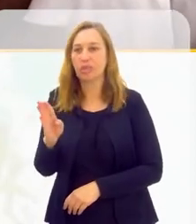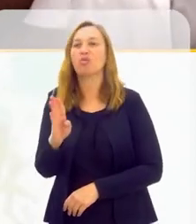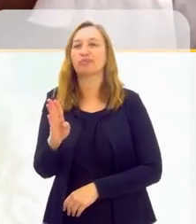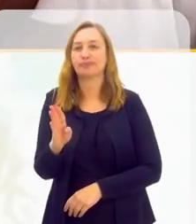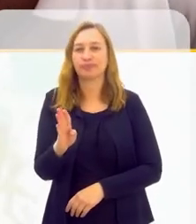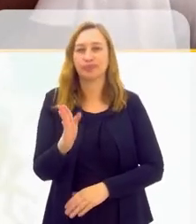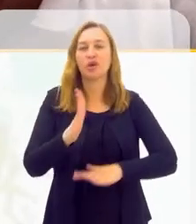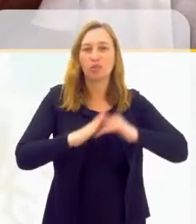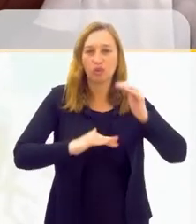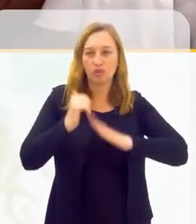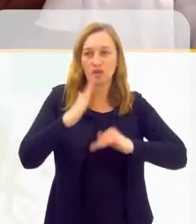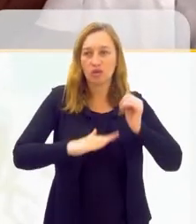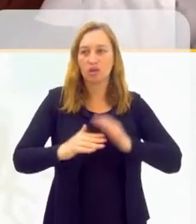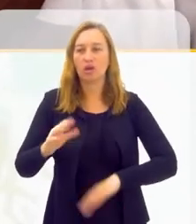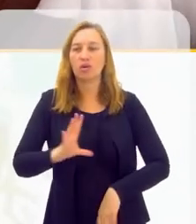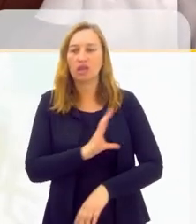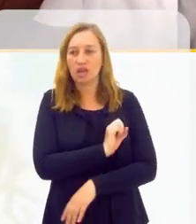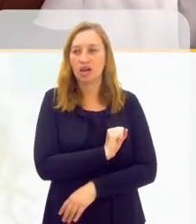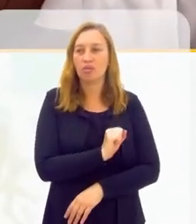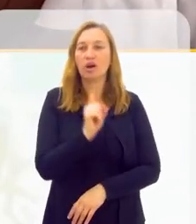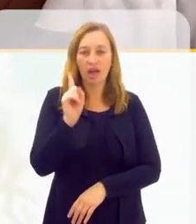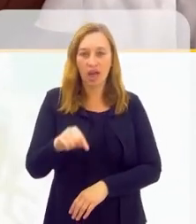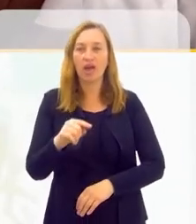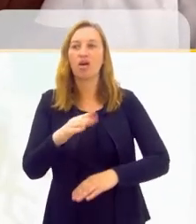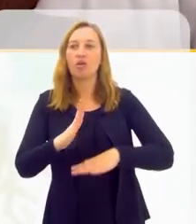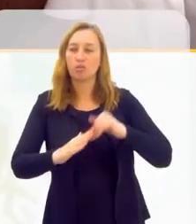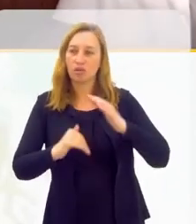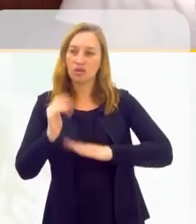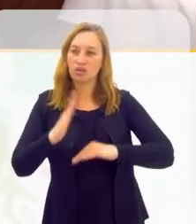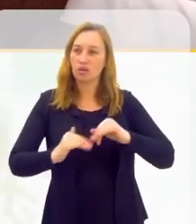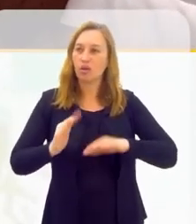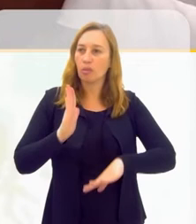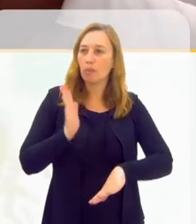elemento-chave. Portanto, o profissional apaixonado é sempre um profissional